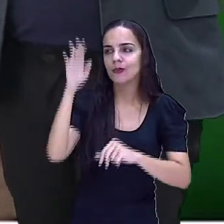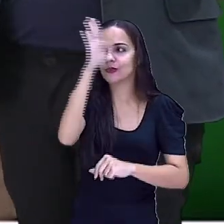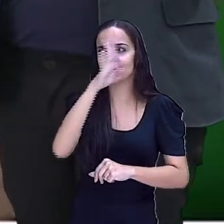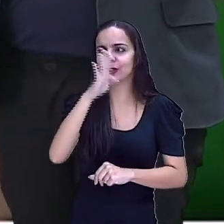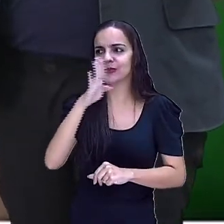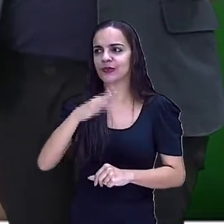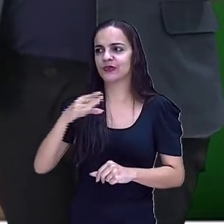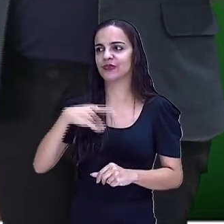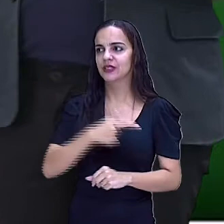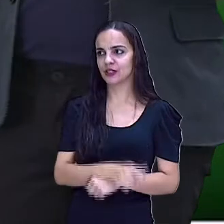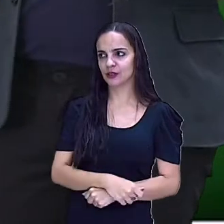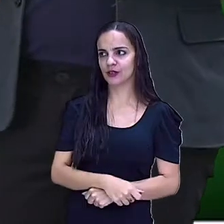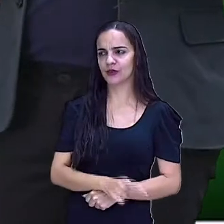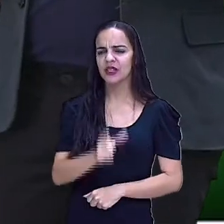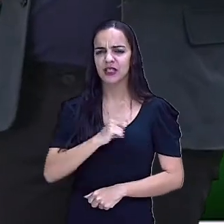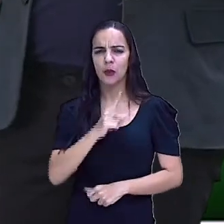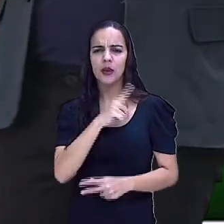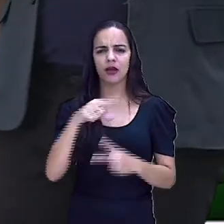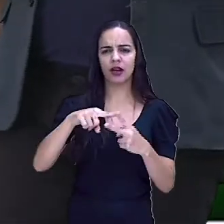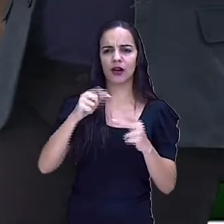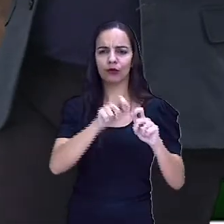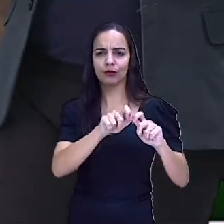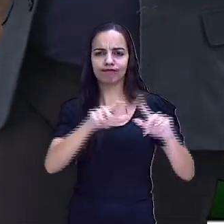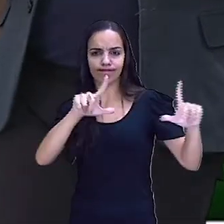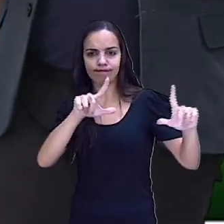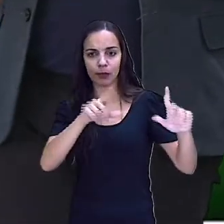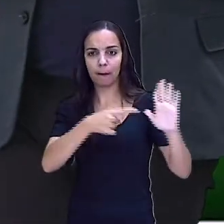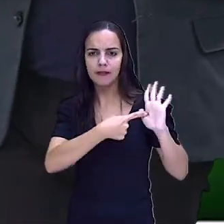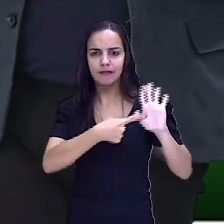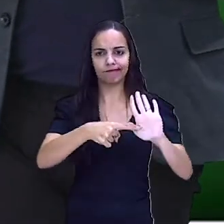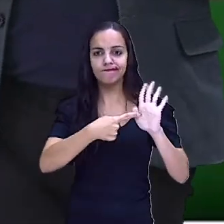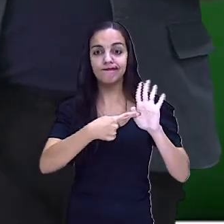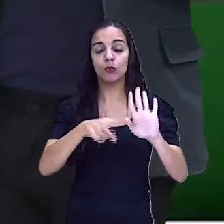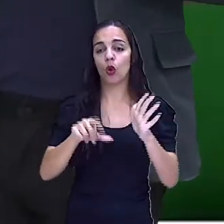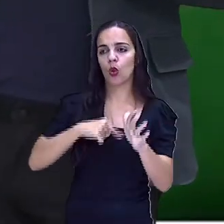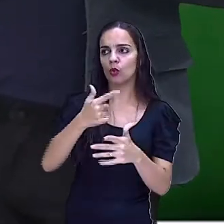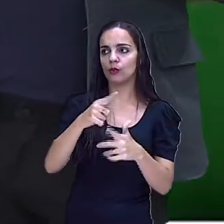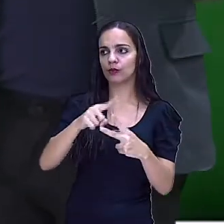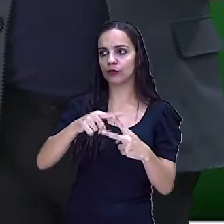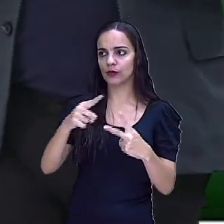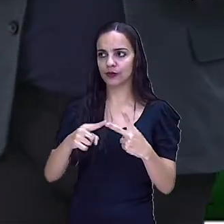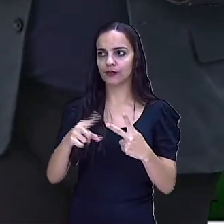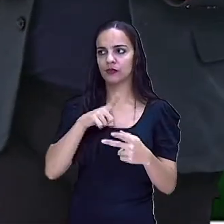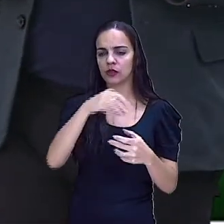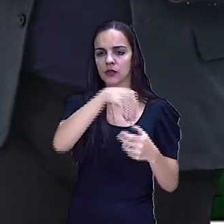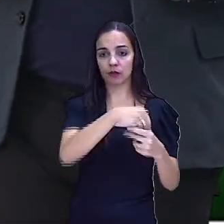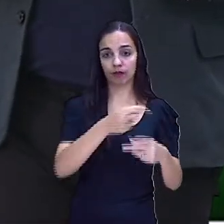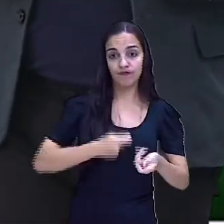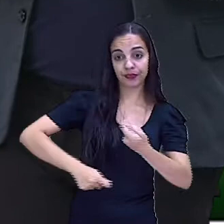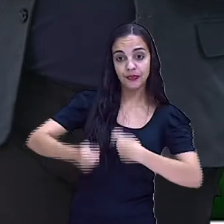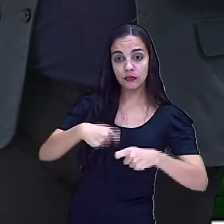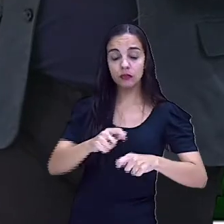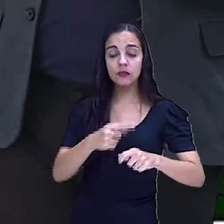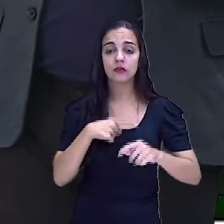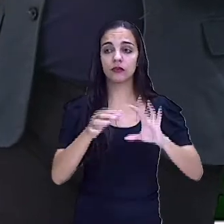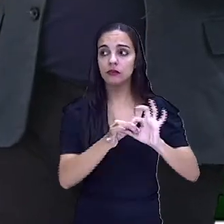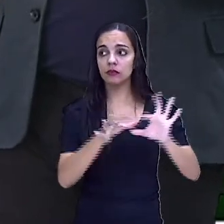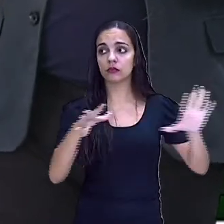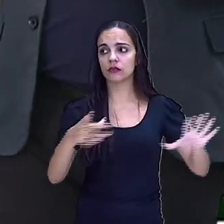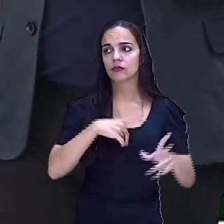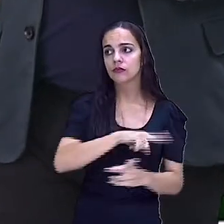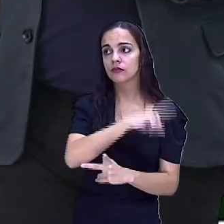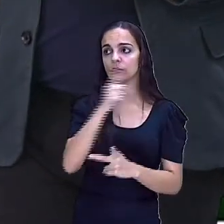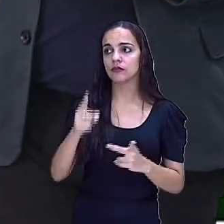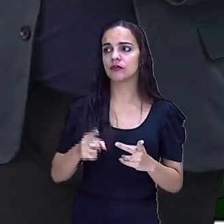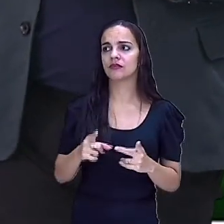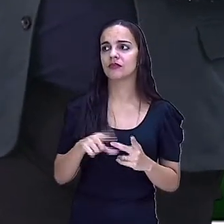destacaram-se 2 momentos distintos. No primeiro foi aplicada uma política econômica liberal, que